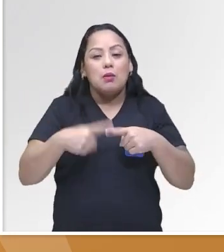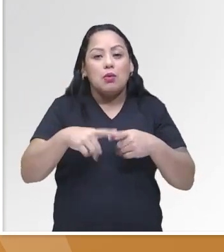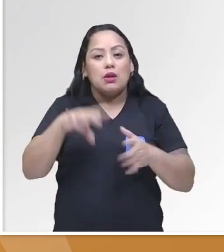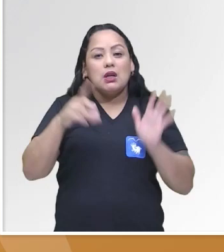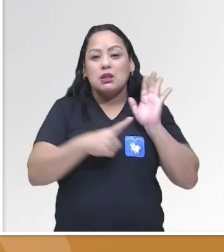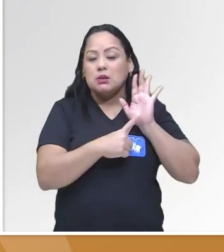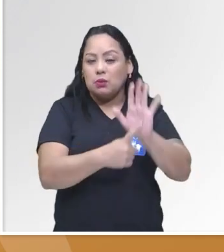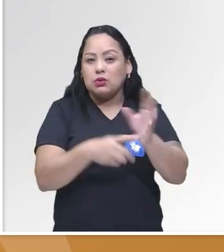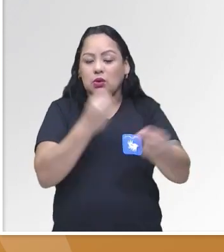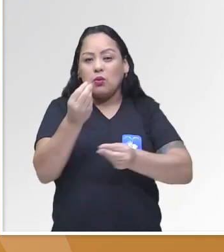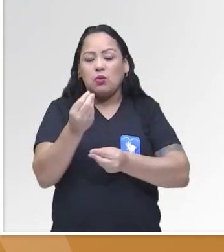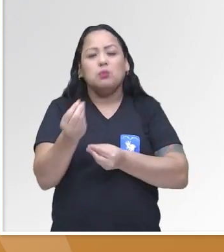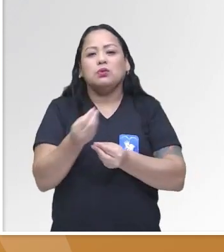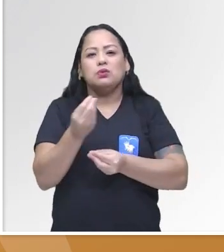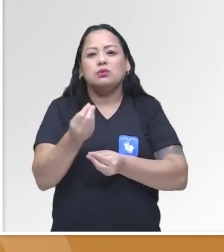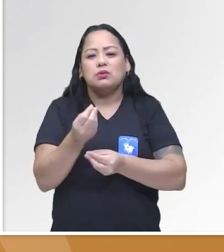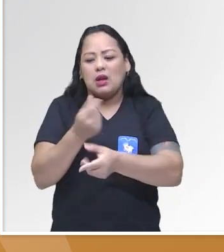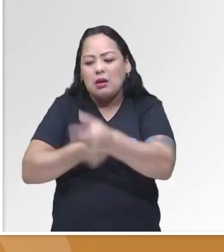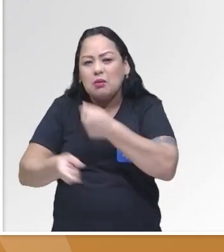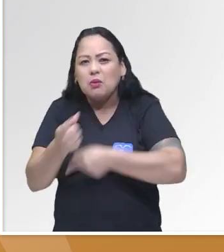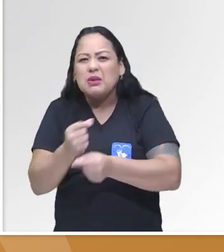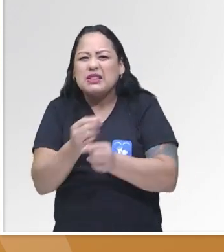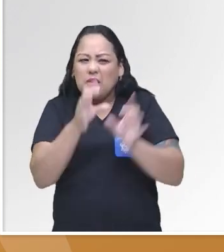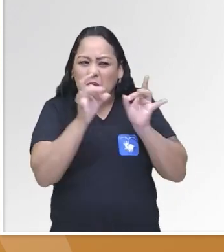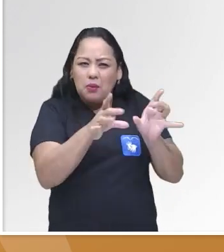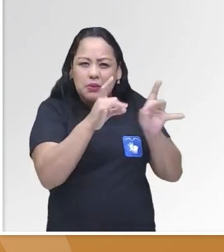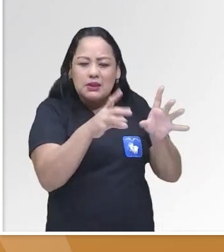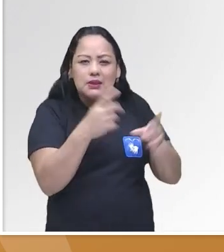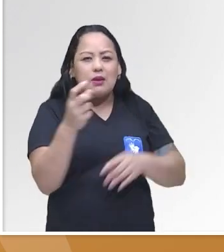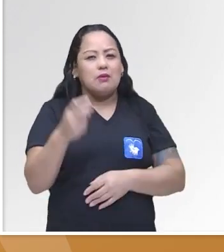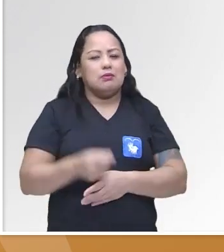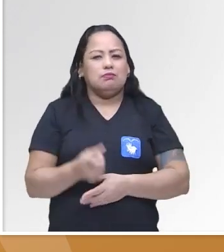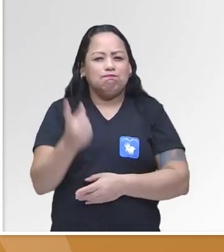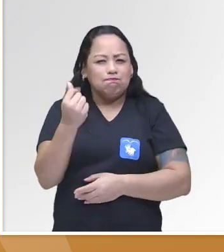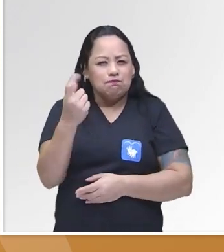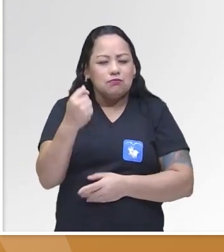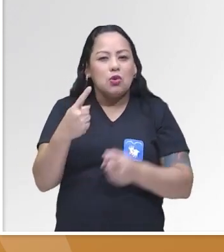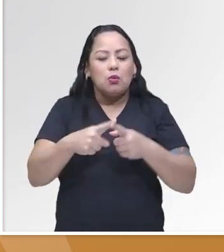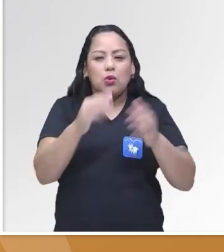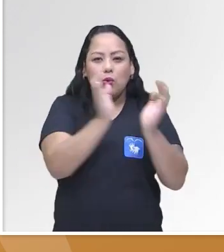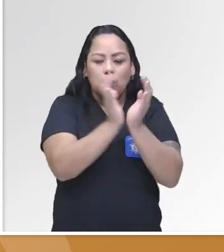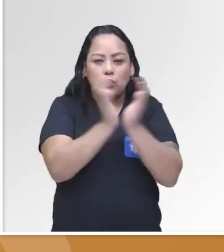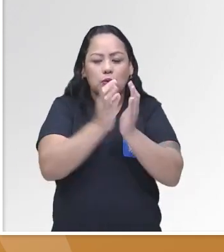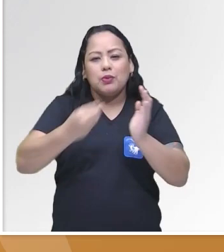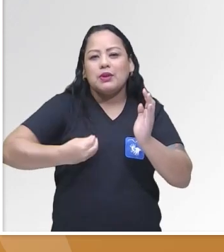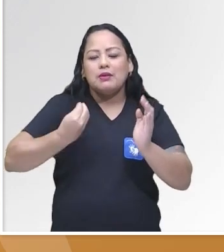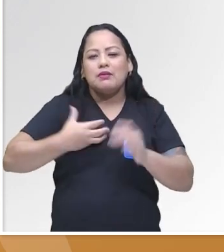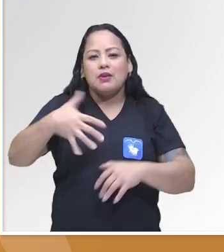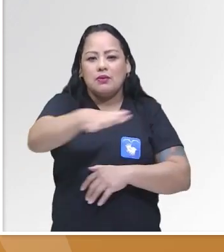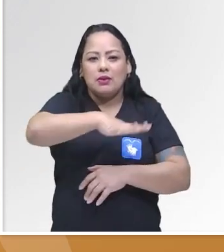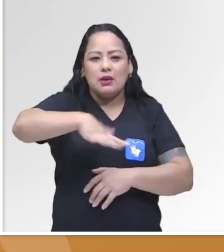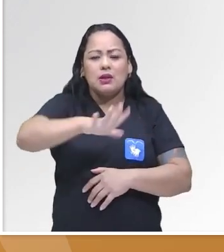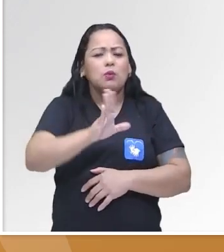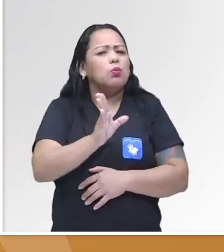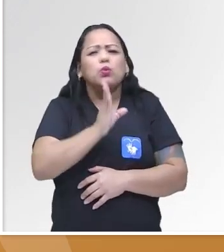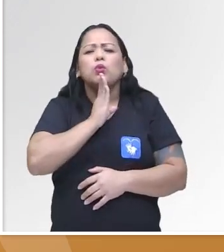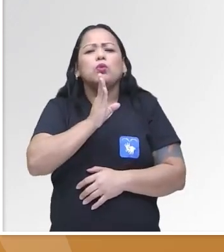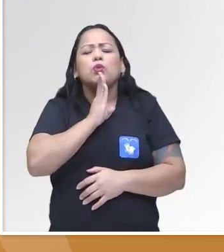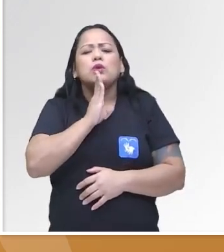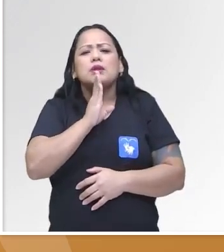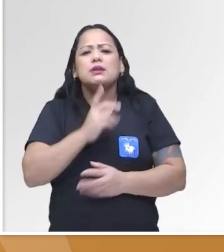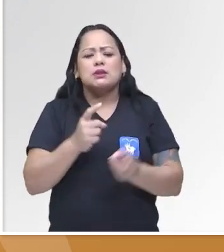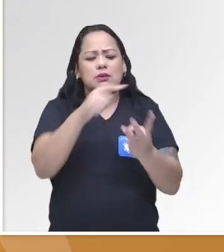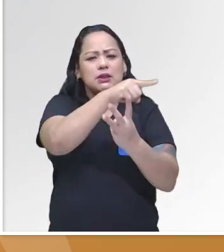visão capitalista, comercial, que os grupos que moravam aqui desconheciam. Por